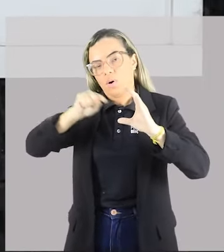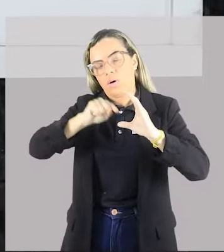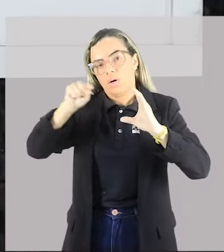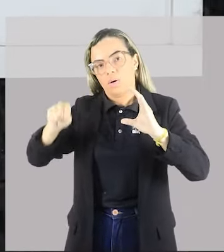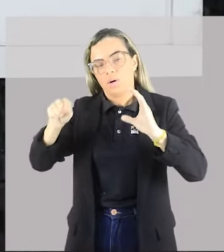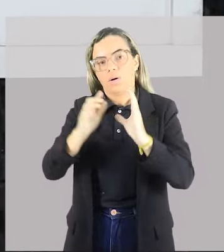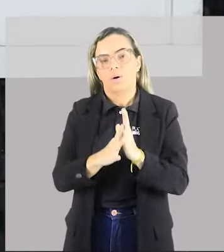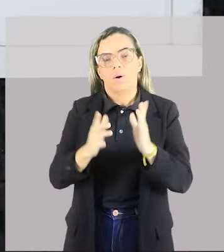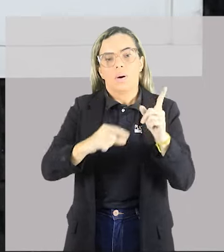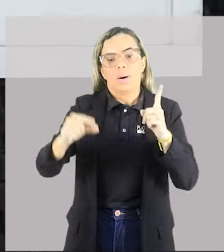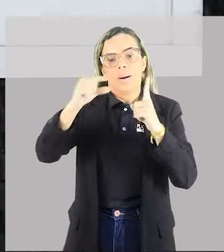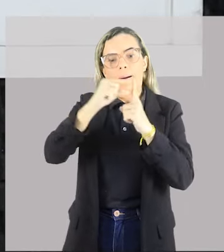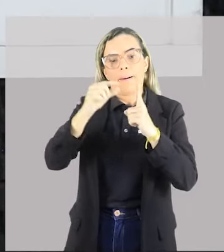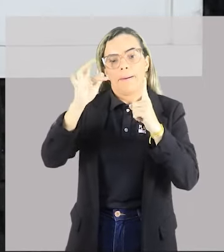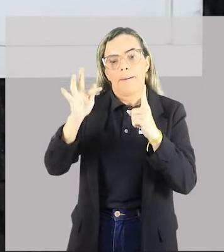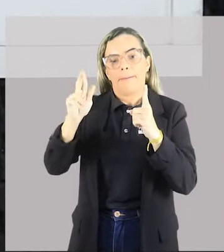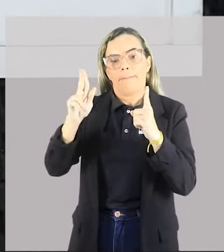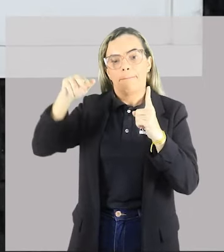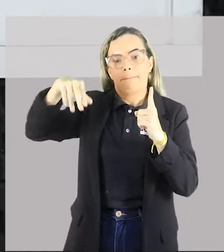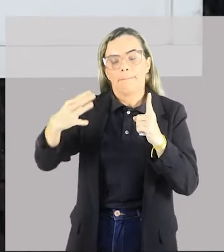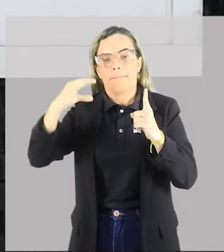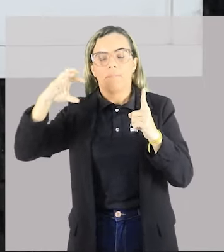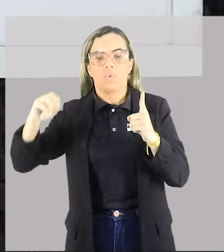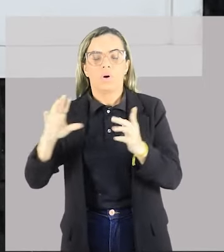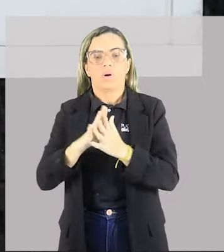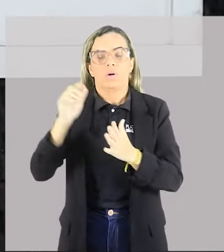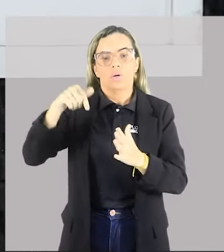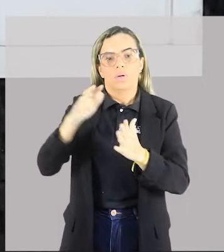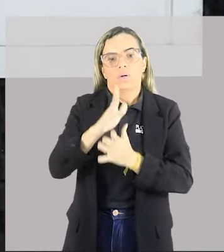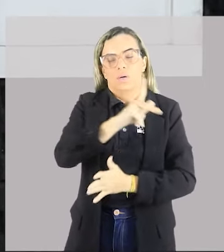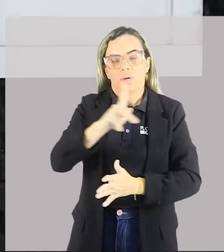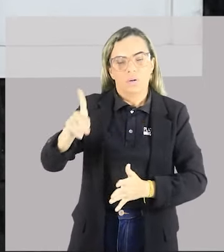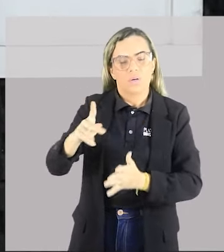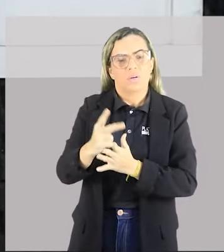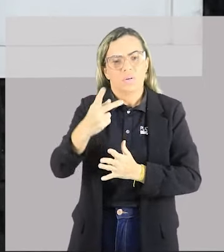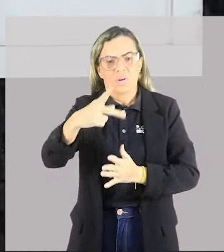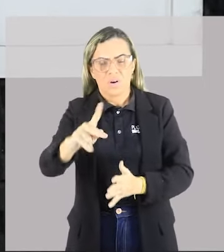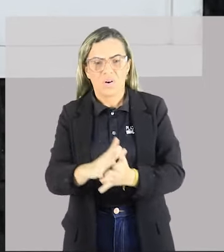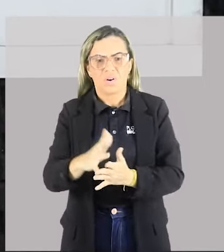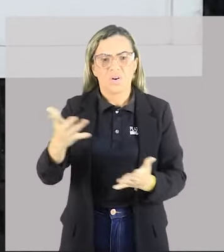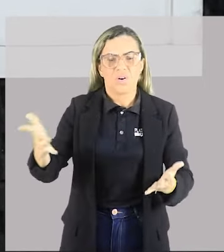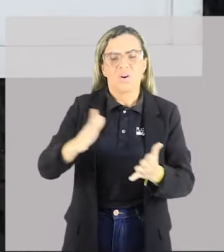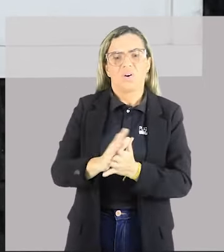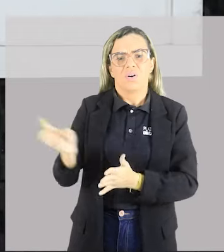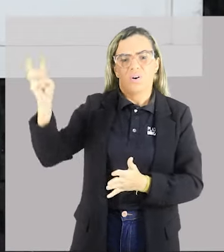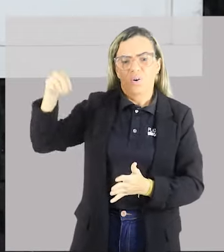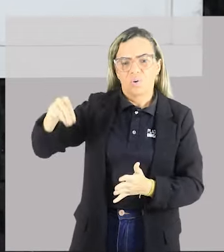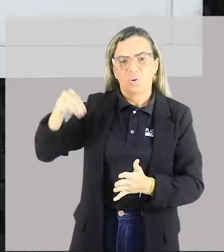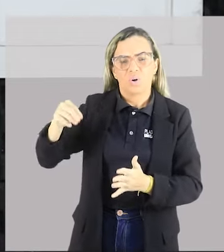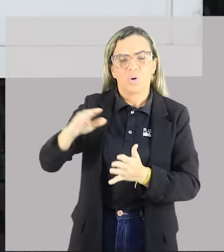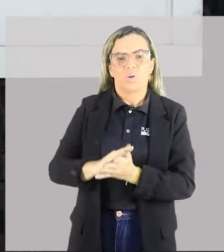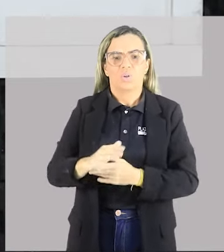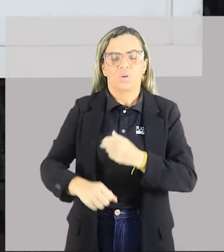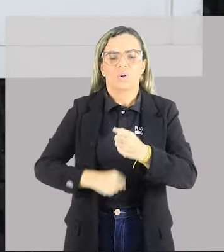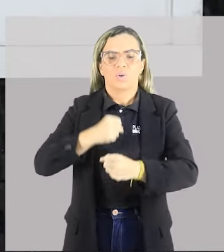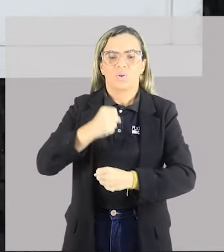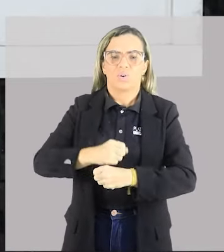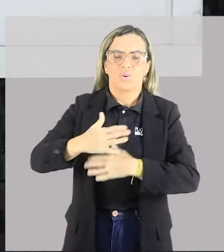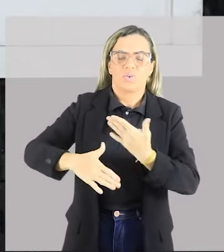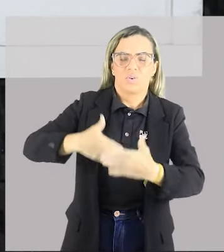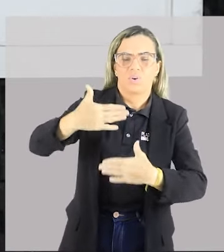uma palavrinha que vocês vão ouvir professor de matemática de vocês falar praticamente aí todo n porque vai